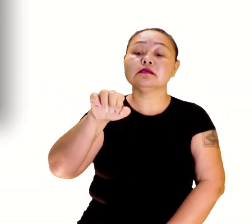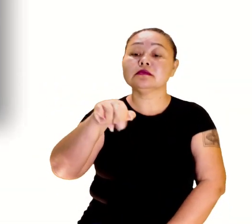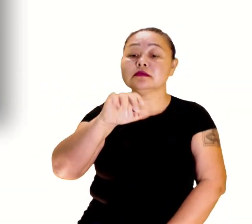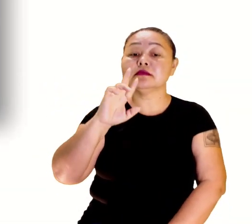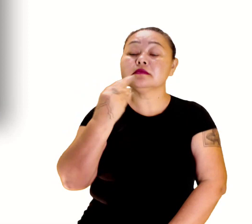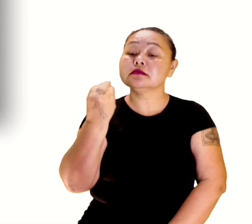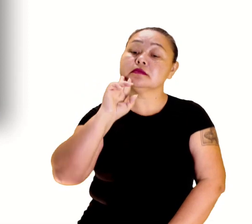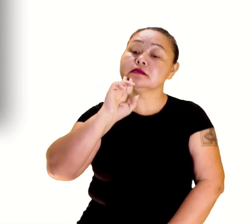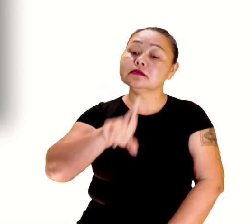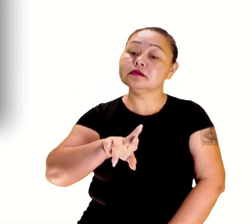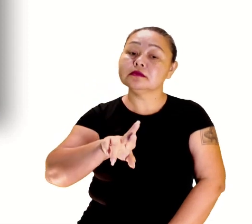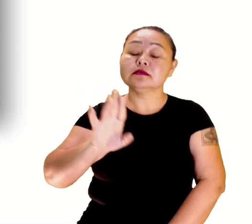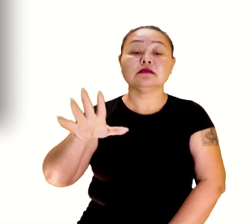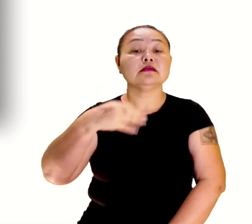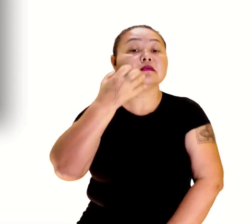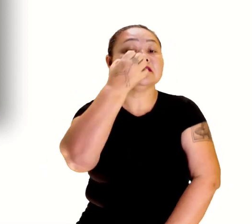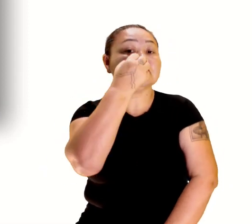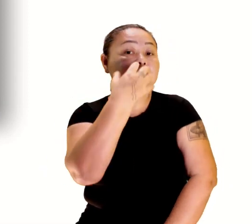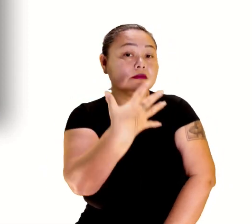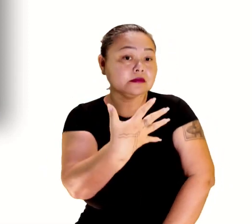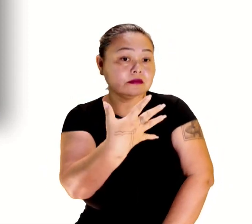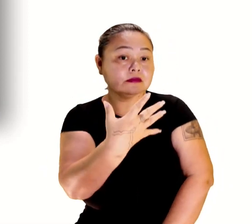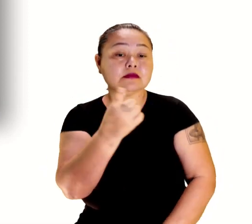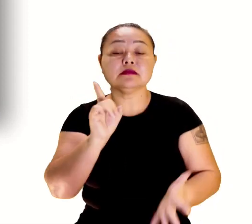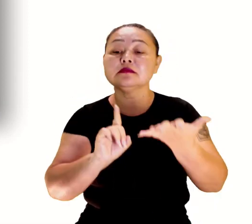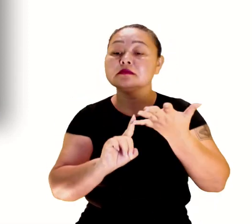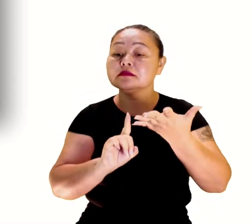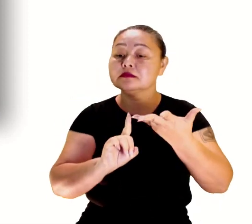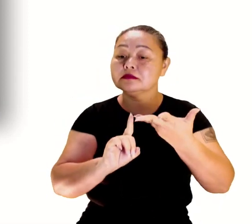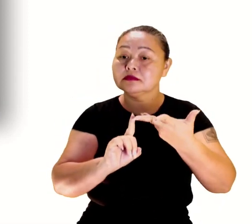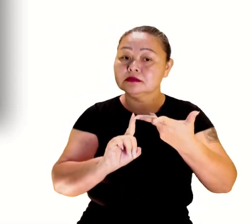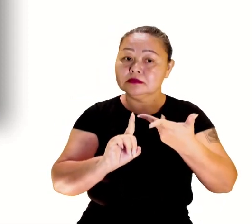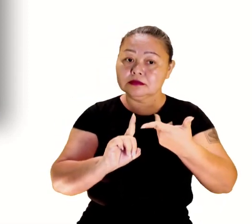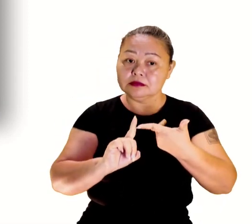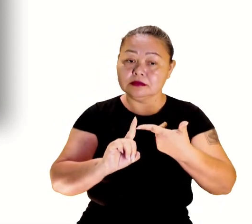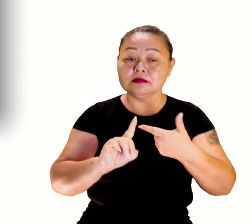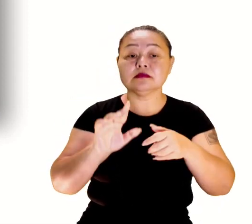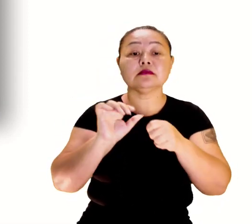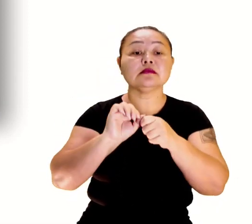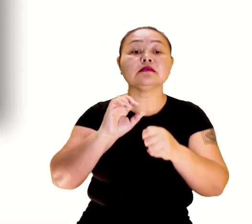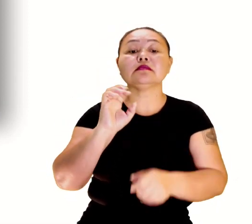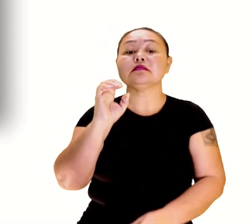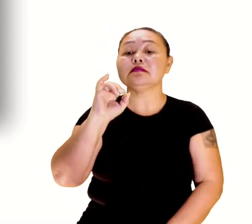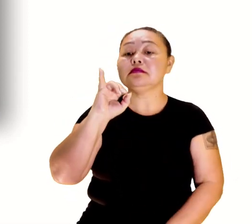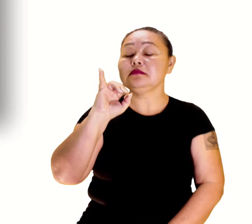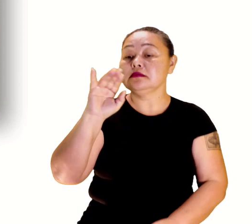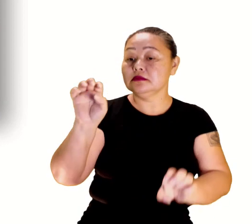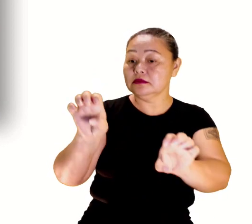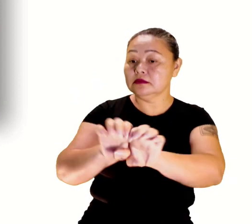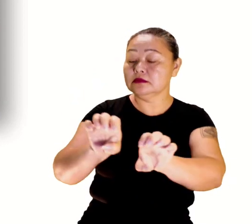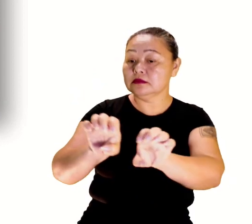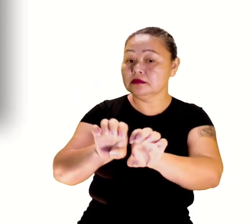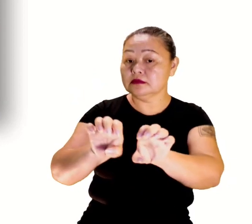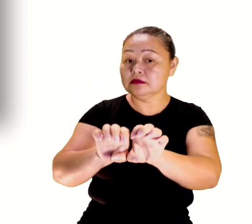resolver? Bom, enquanto as equações são representadas, são definidas